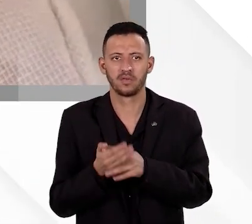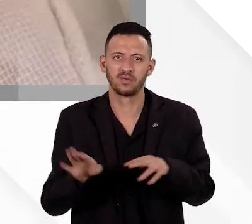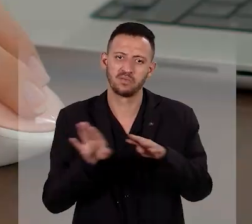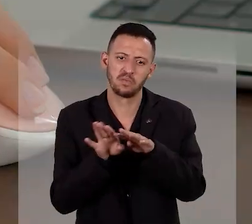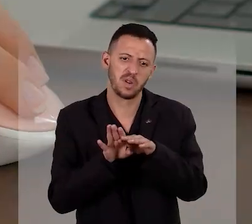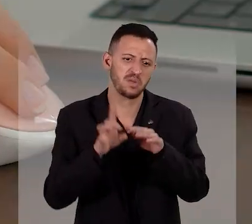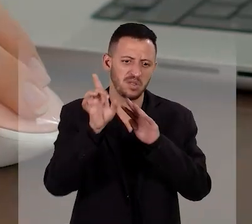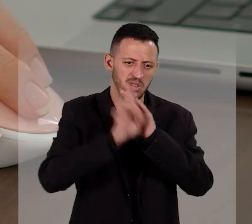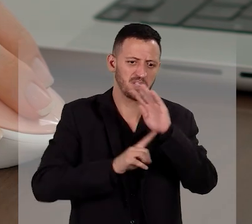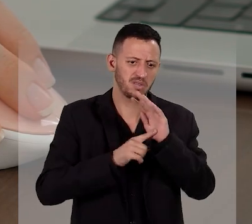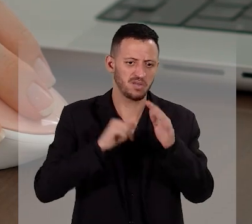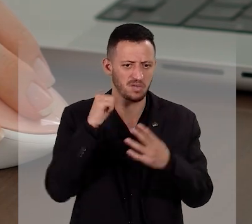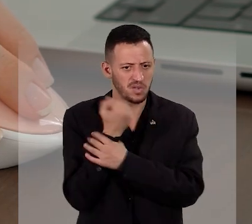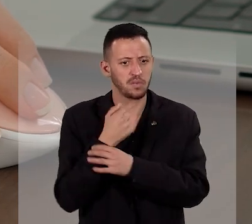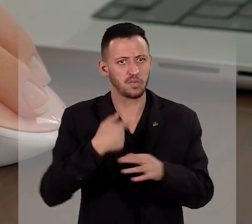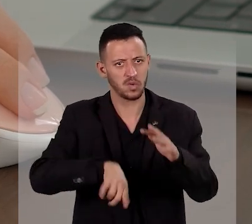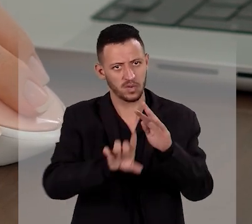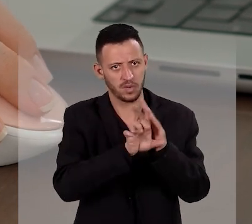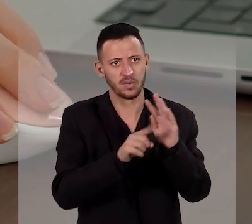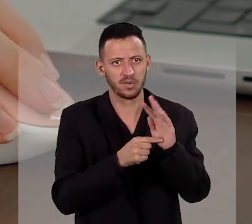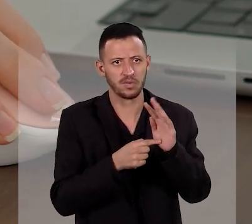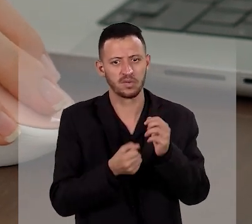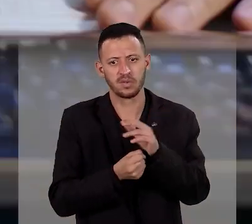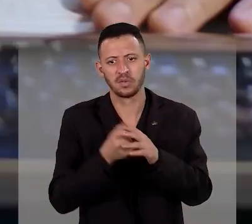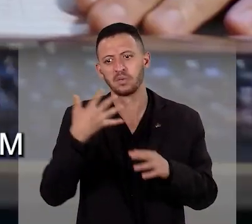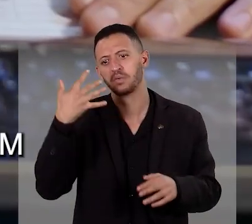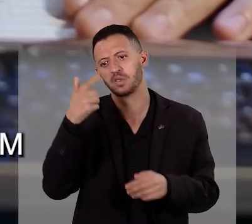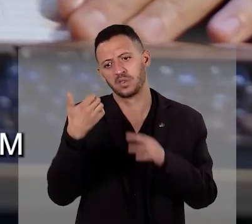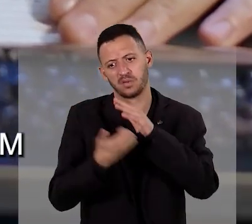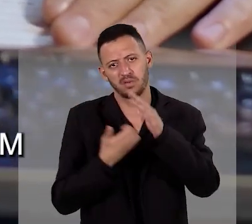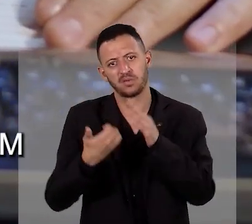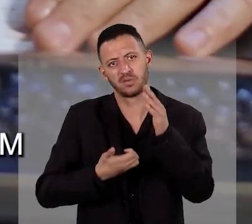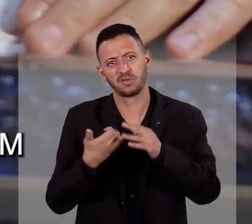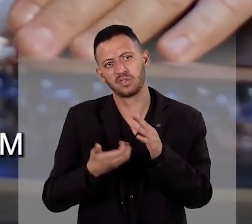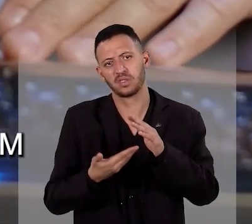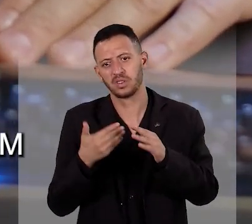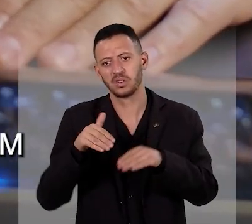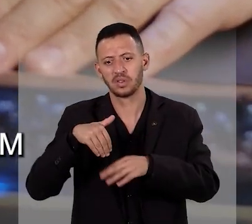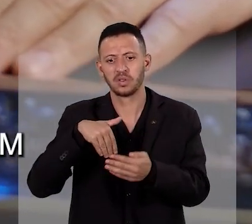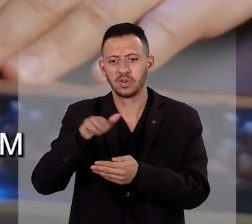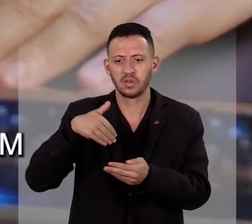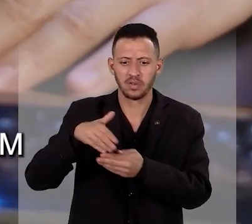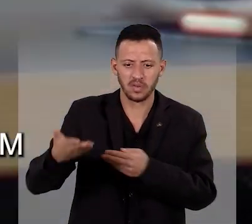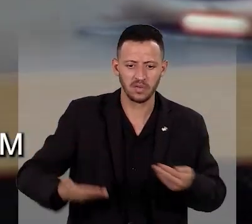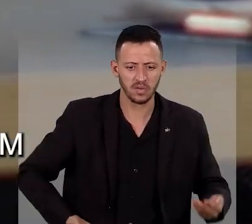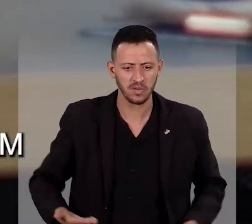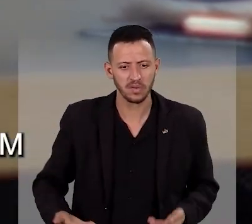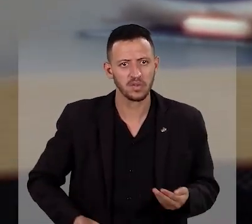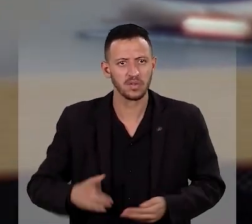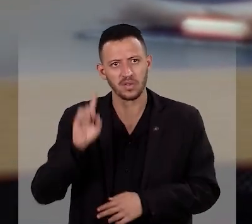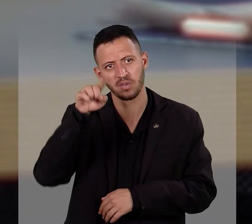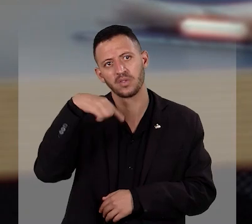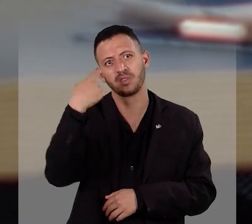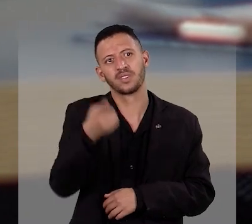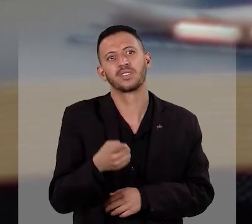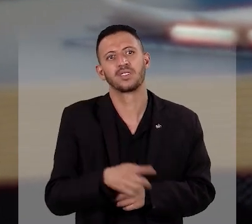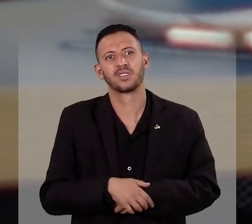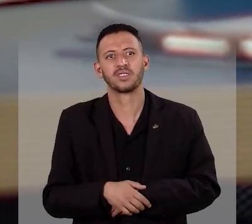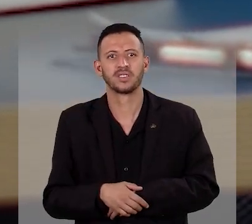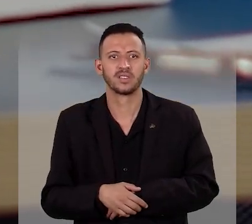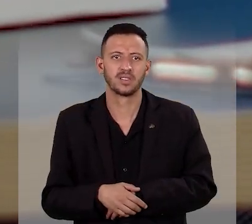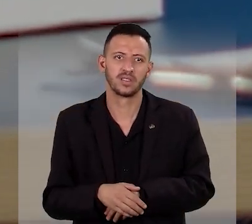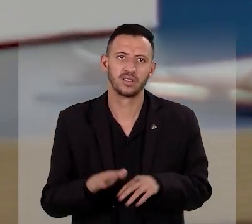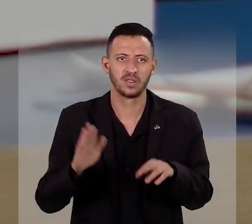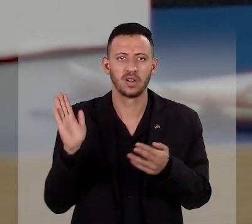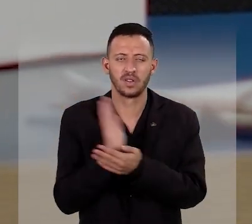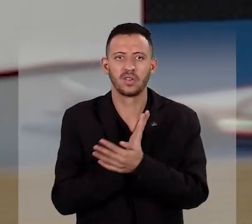desse intervalo. Mesmo com direitos assegurados por lei, muitas empresas ainda dispensam funcionárias logo após o fim